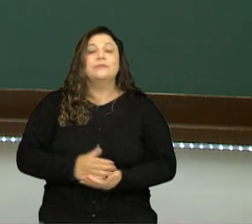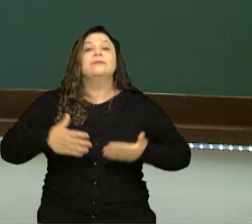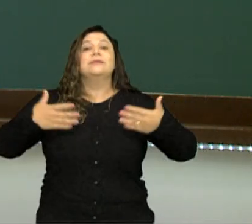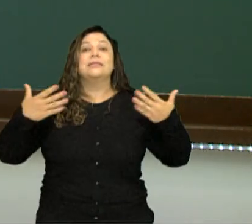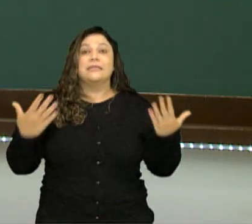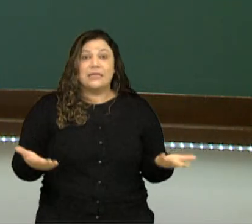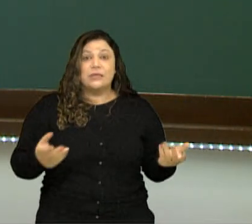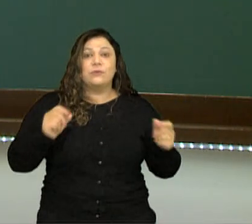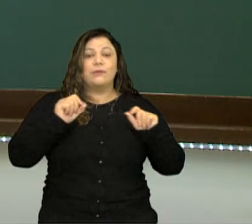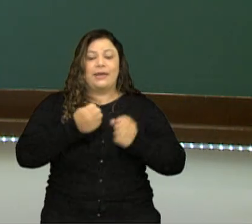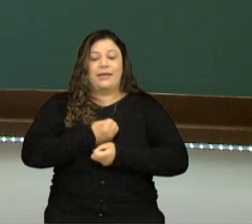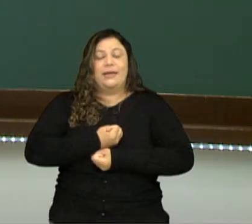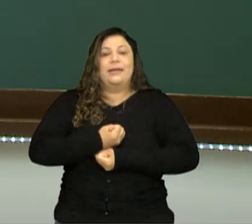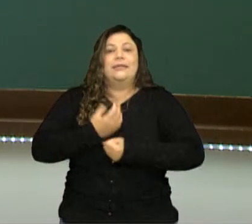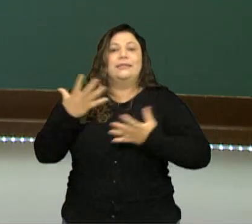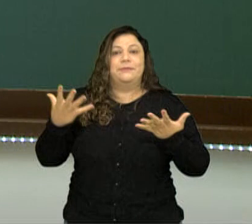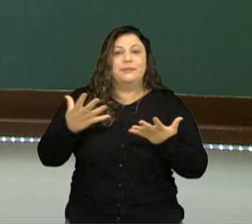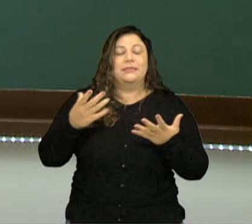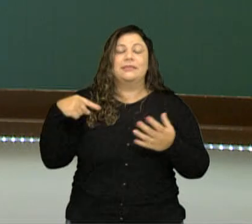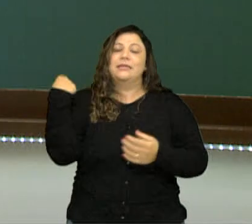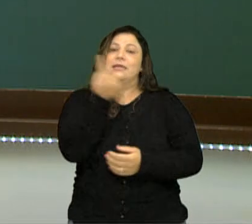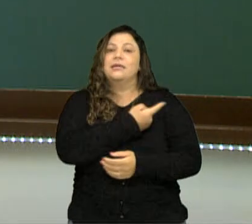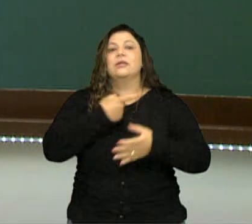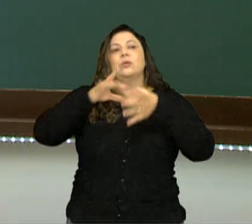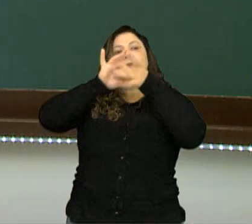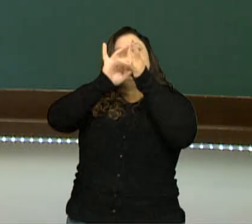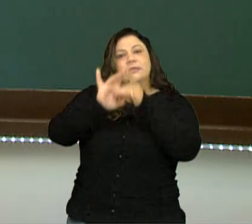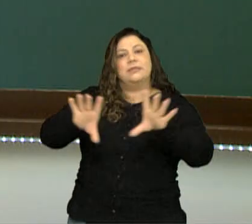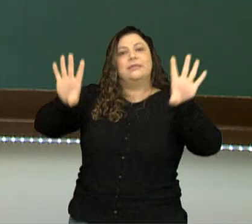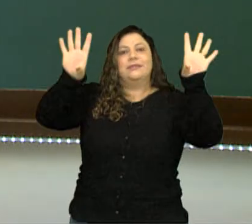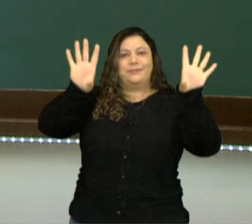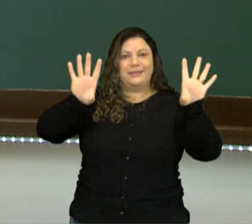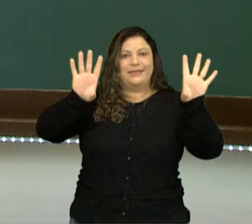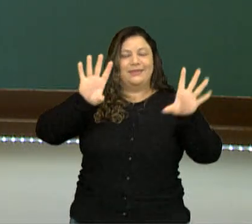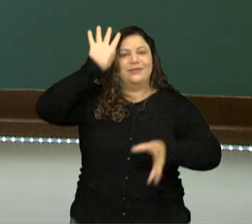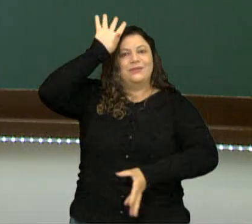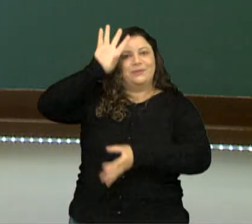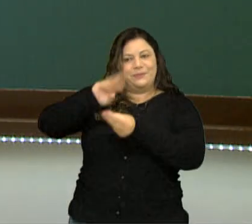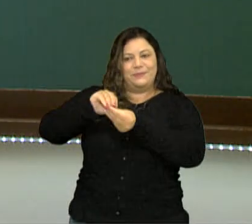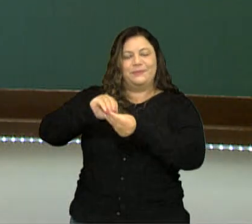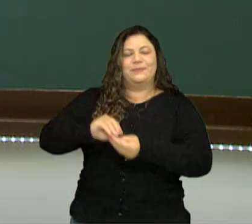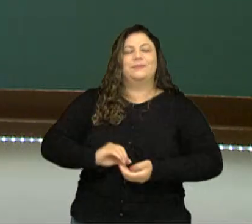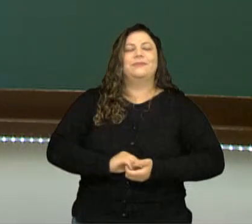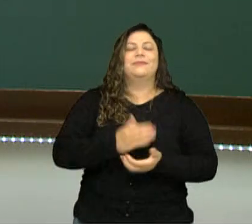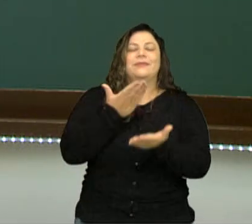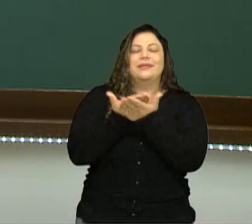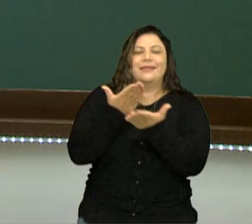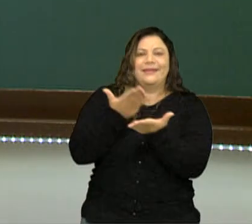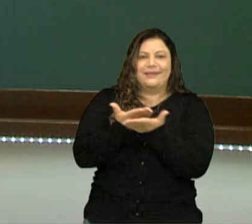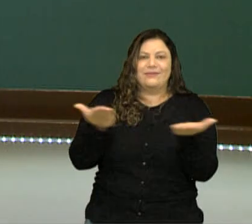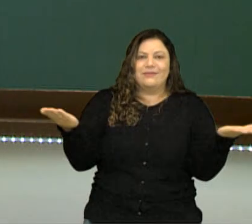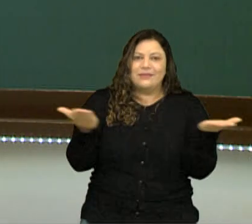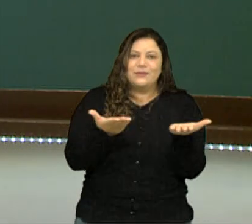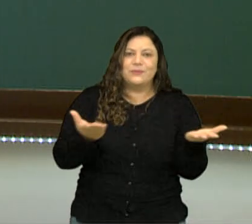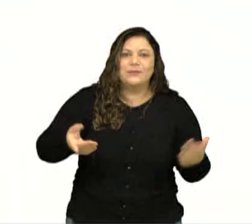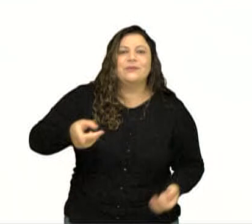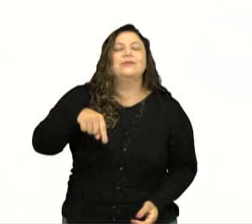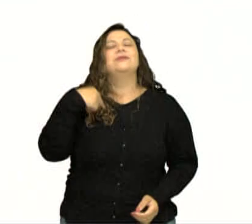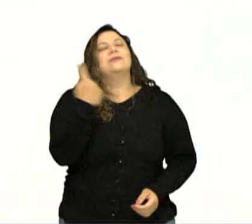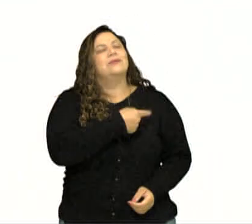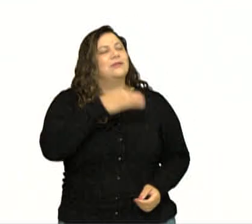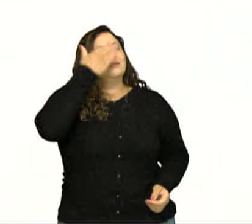vai expressar a nossa liberdade. Vamos agora para a nossa revisão? Então, fechando aqui a aula de hoje, entendemos,